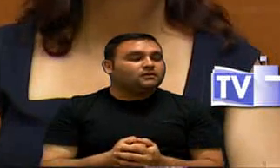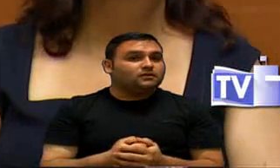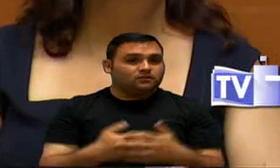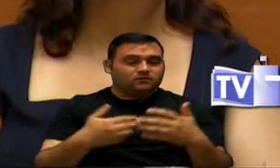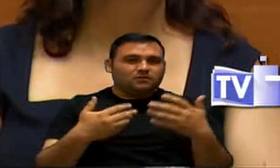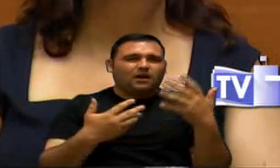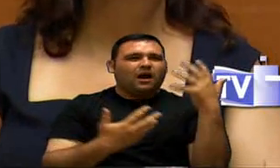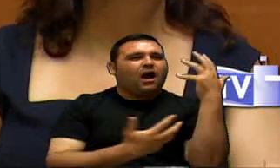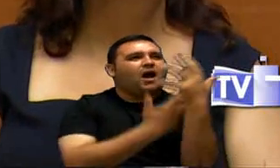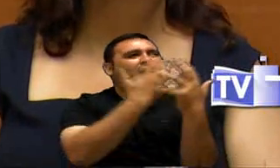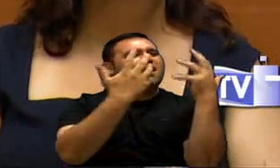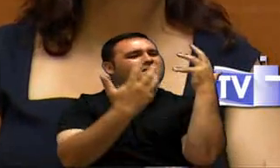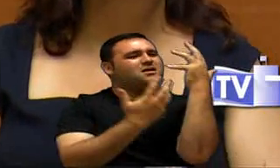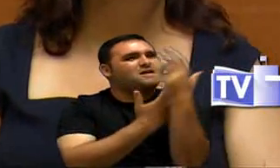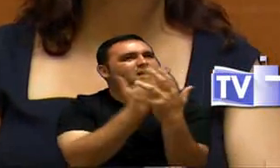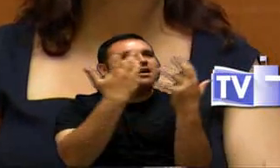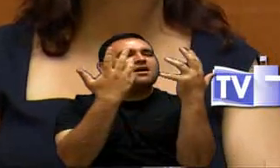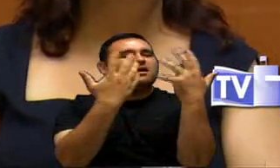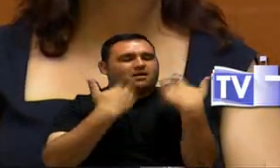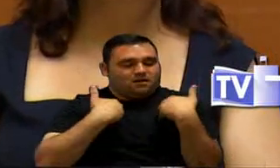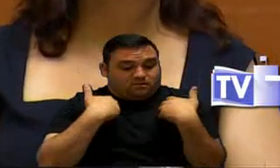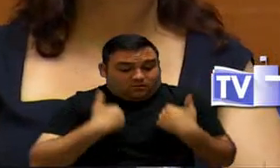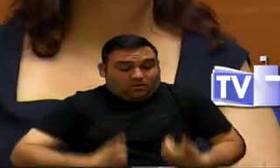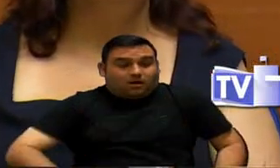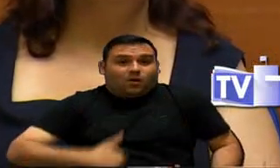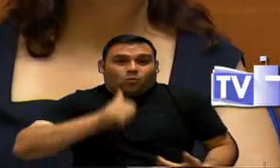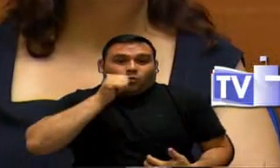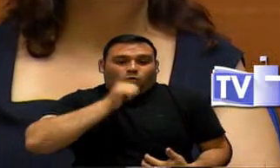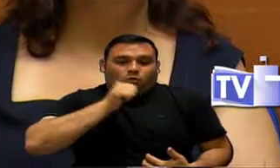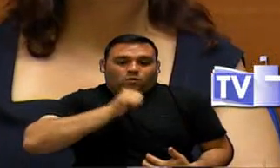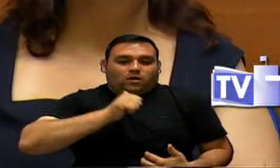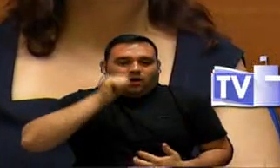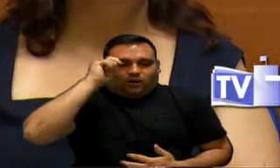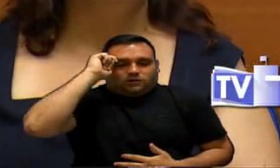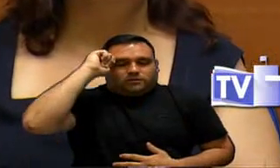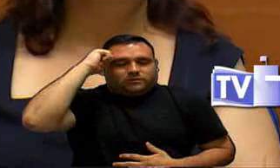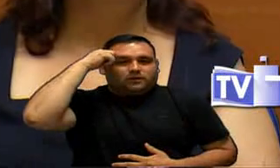este canto, para mim, como mulher negra,